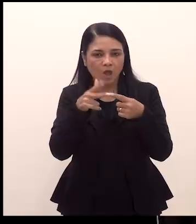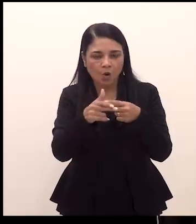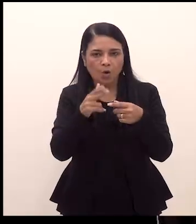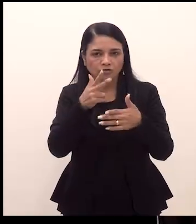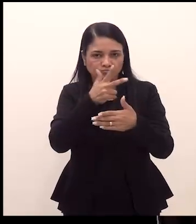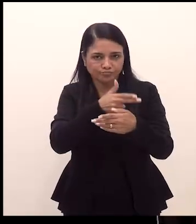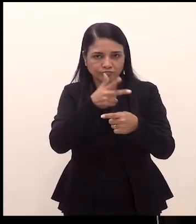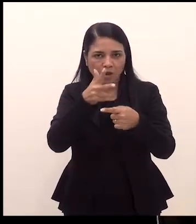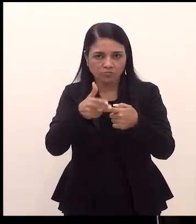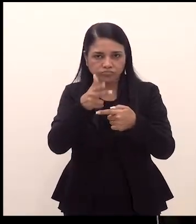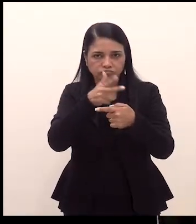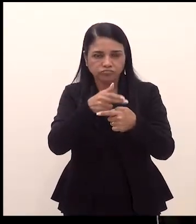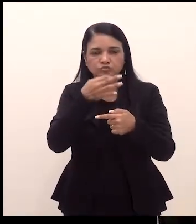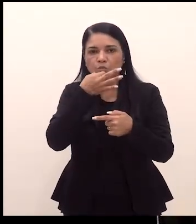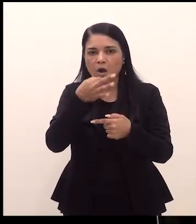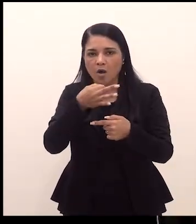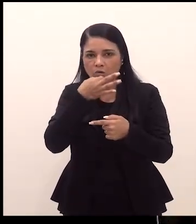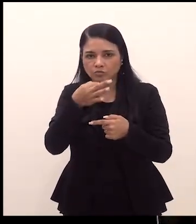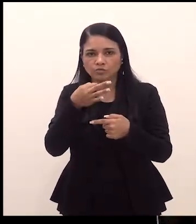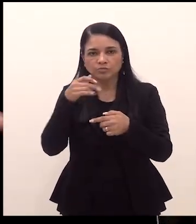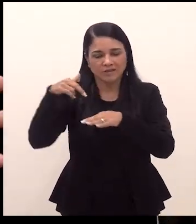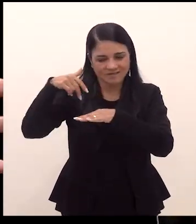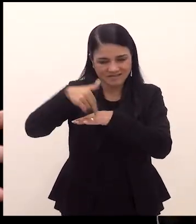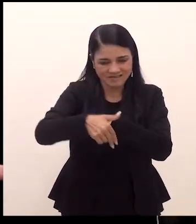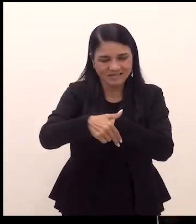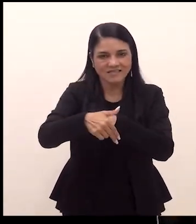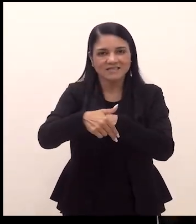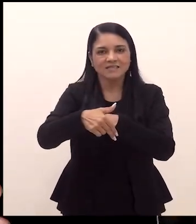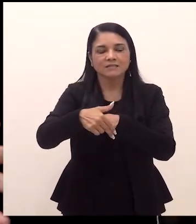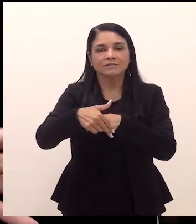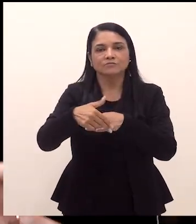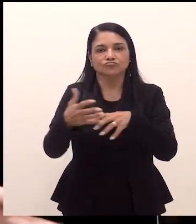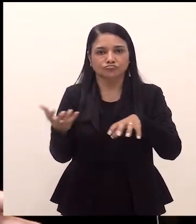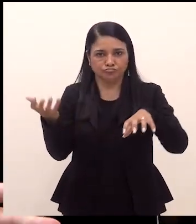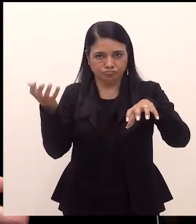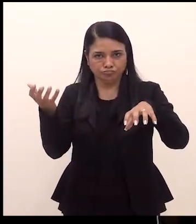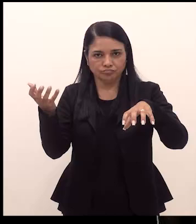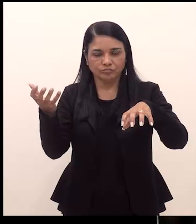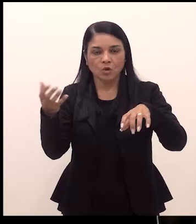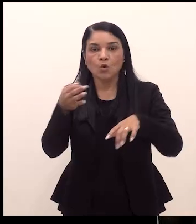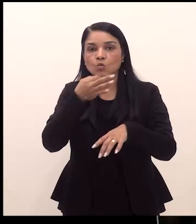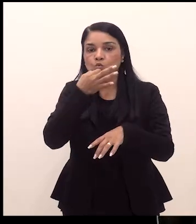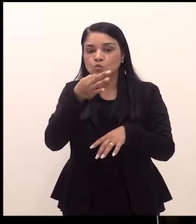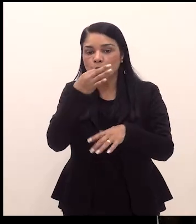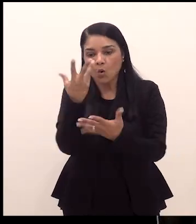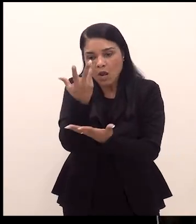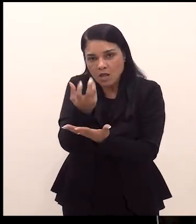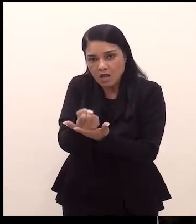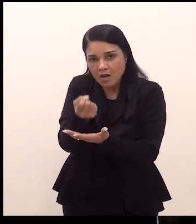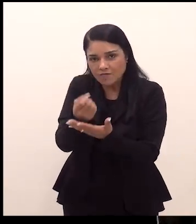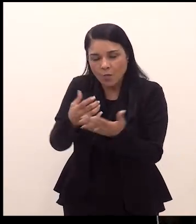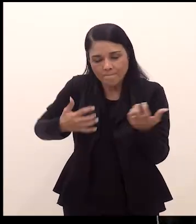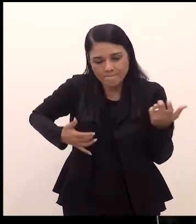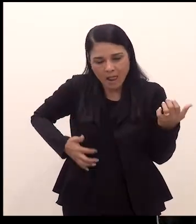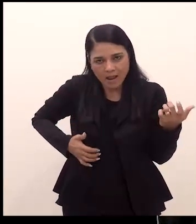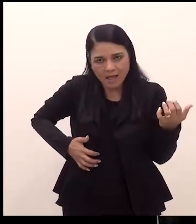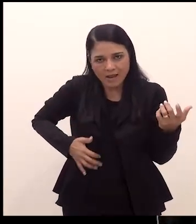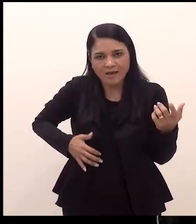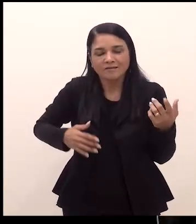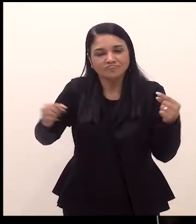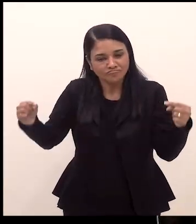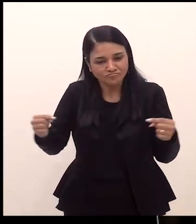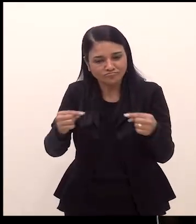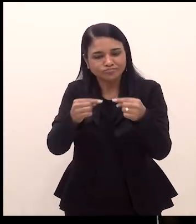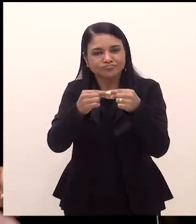fez um recorte dos áudios do momento de ataque, de descida para a esplanada, com sons que ele gravou,